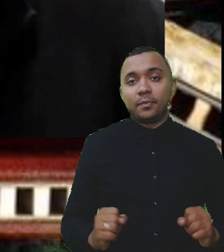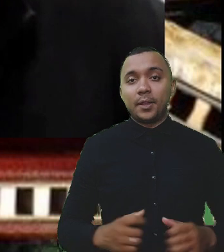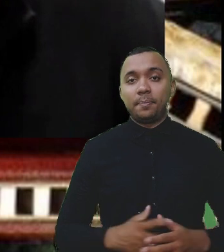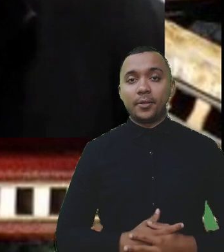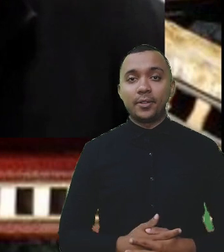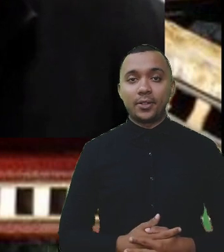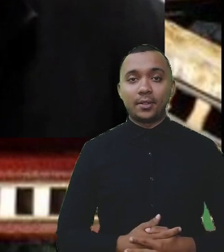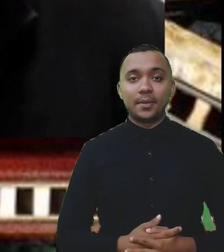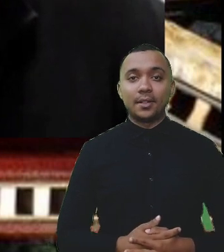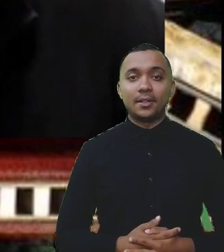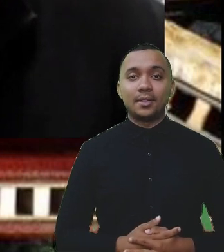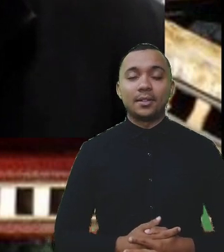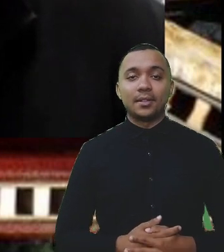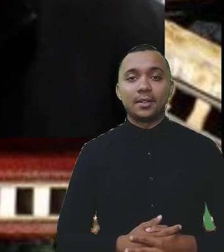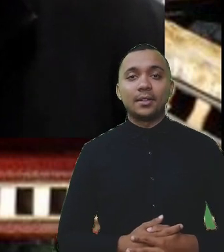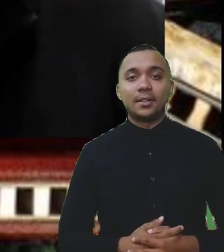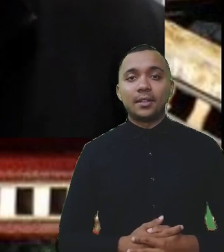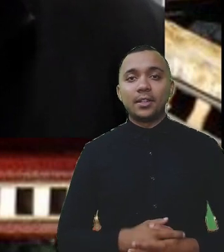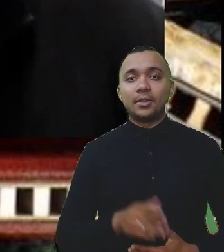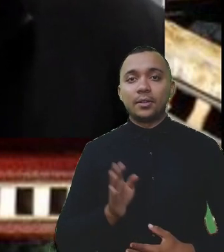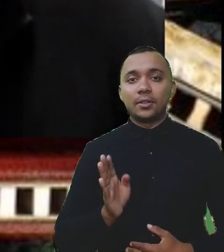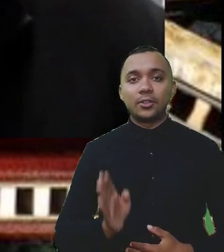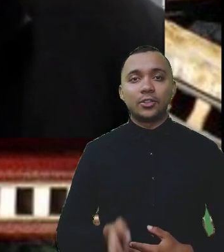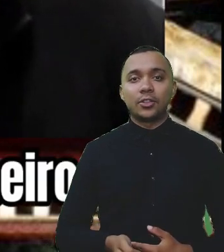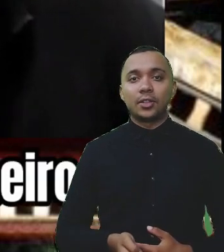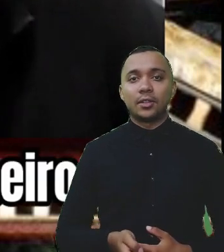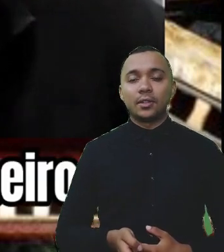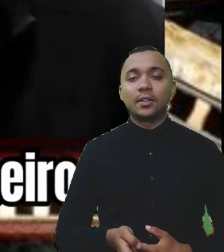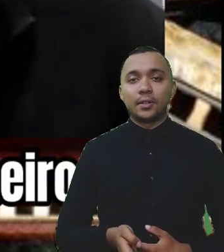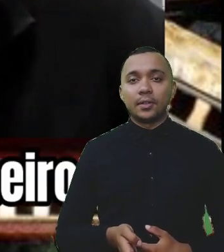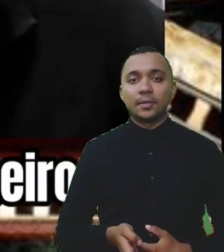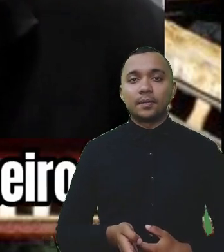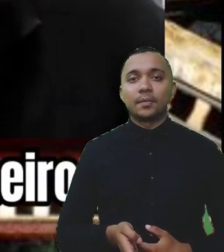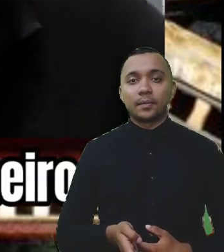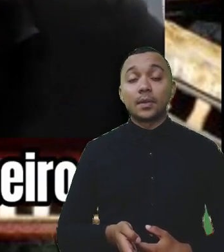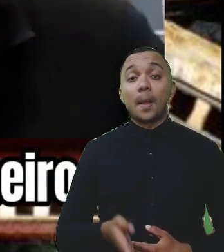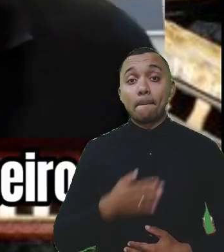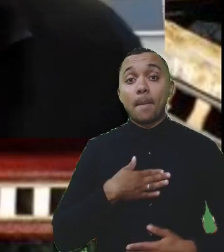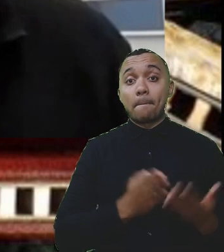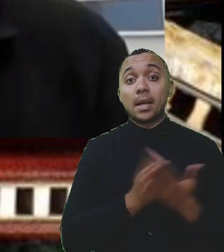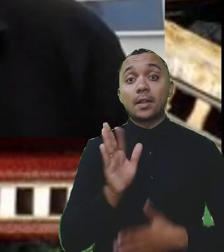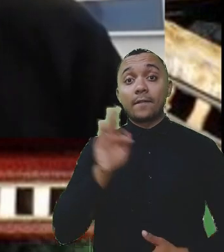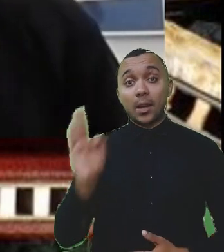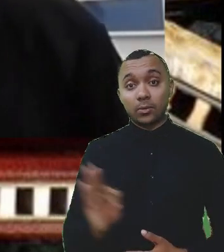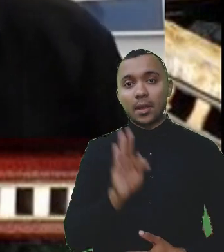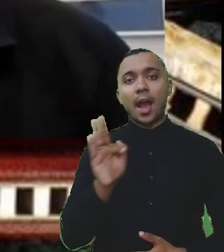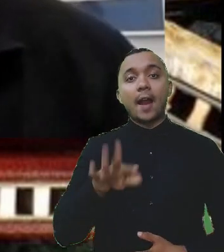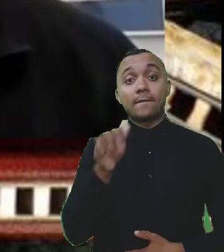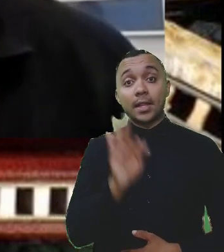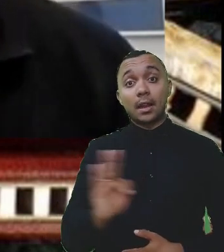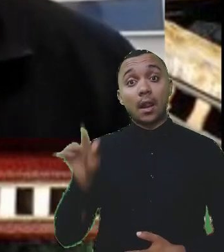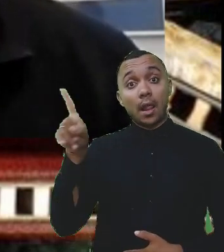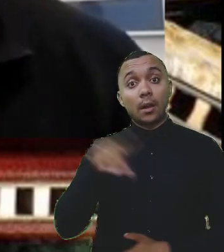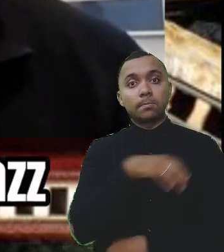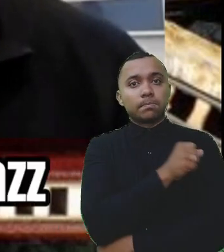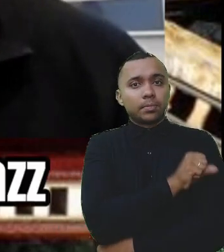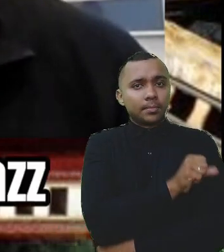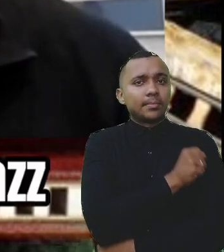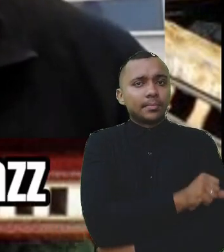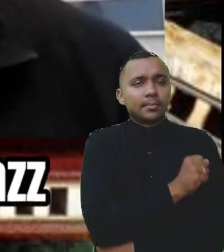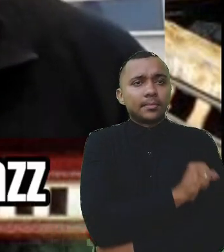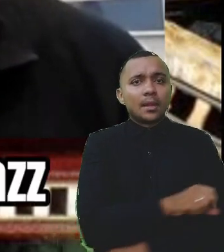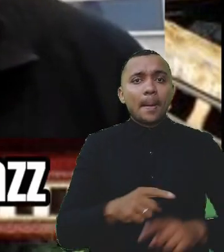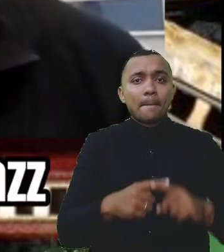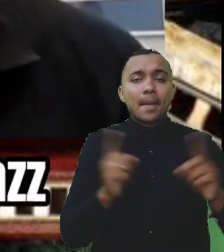E eu passei, na época, eu passei para o segundo semestre, com a Faculdade Federal, aqui no Rio de Janeiro, só que no segundo semestre.